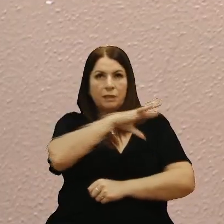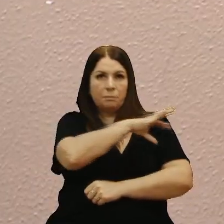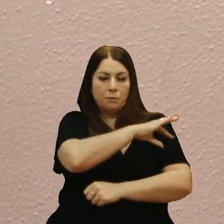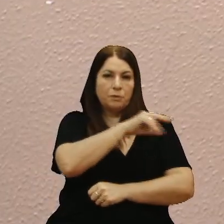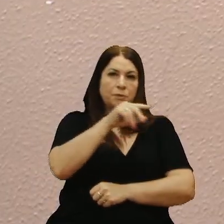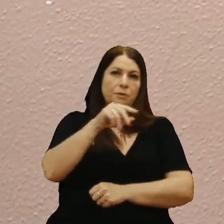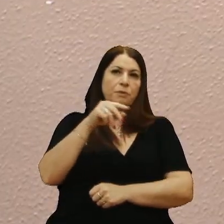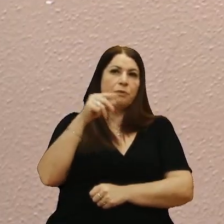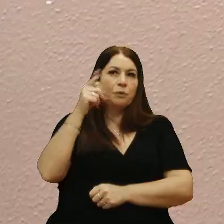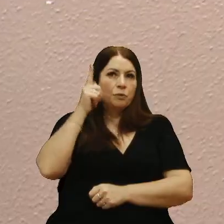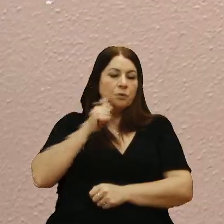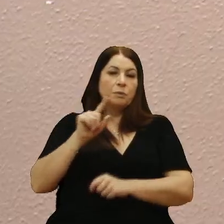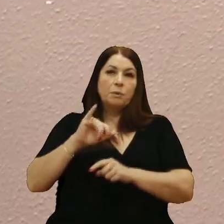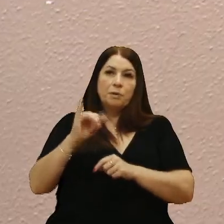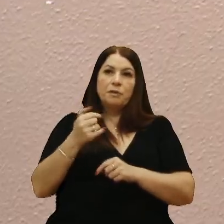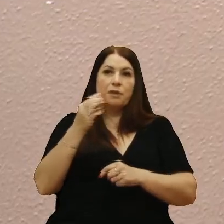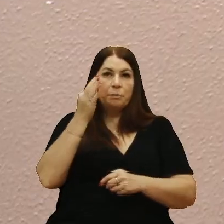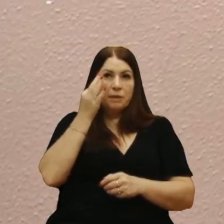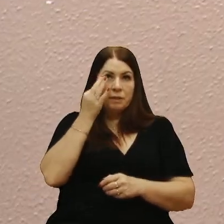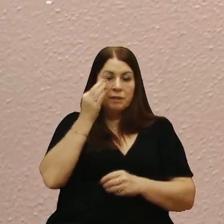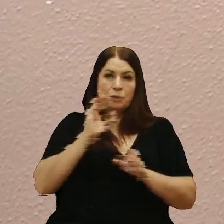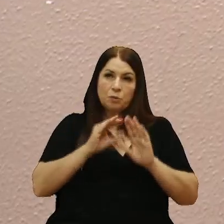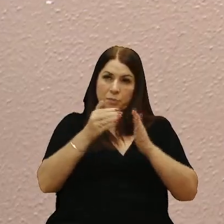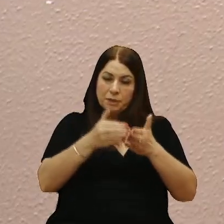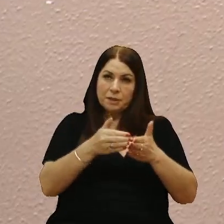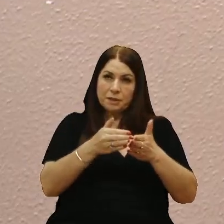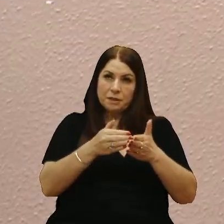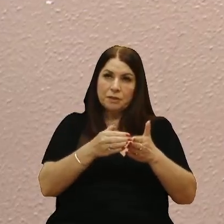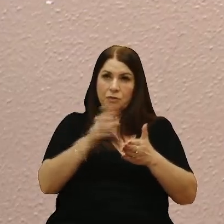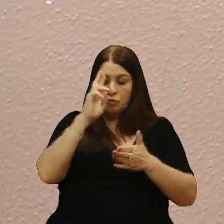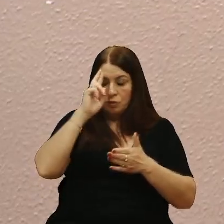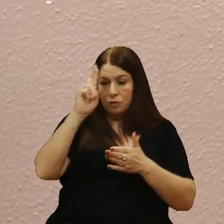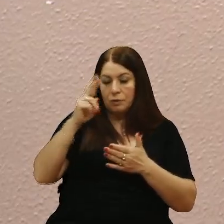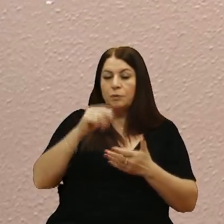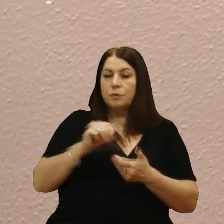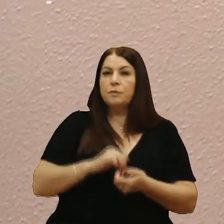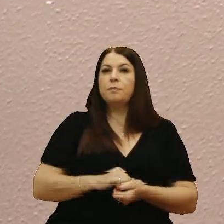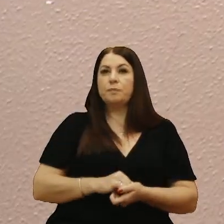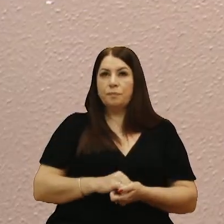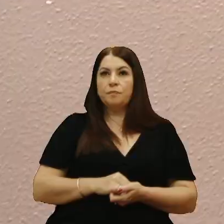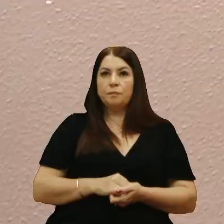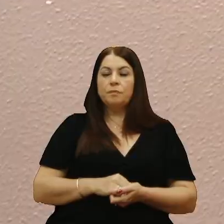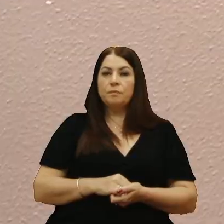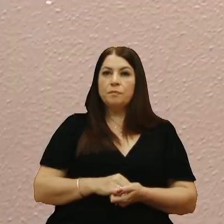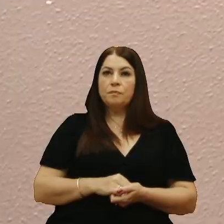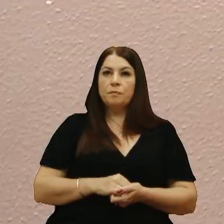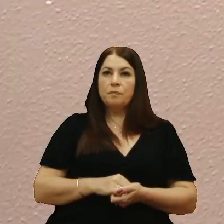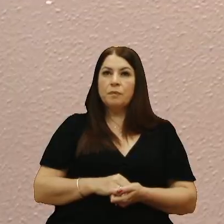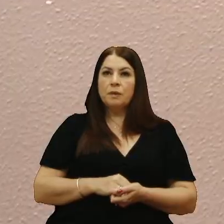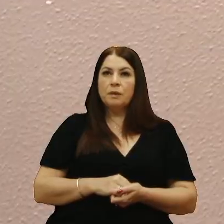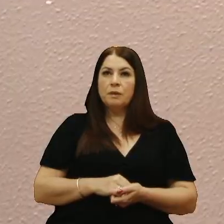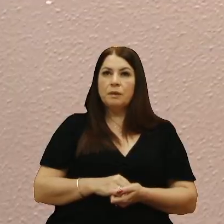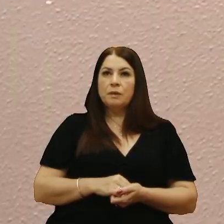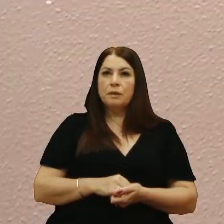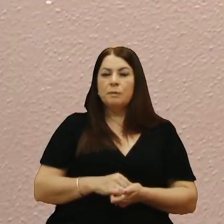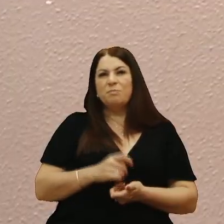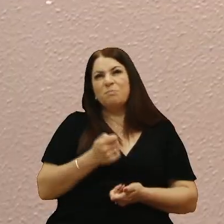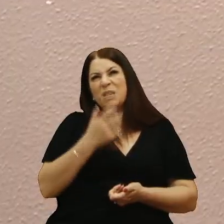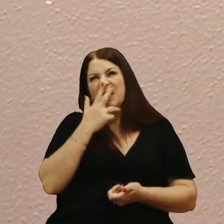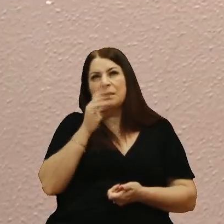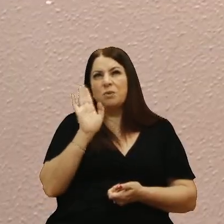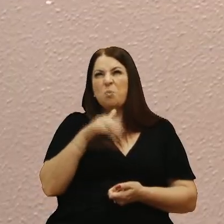Teres também, aproveitando a presença, né, da comissão de diretores, enfim, e dizer que parece